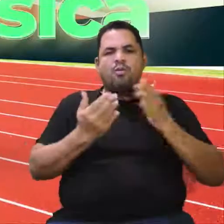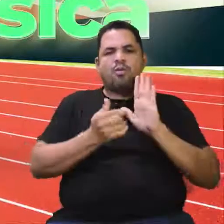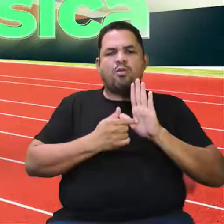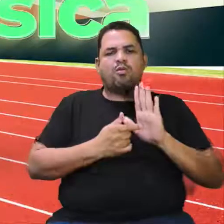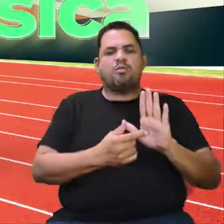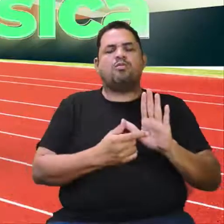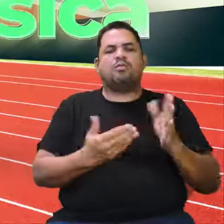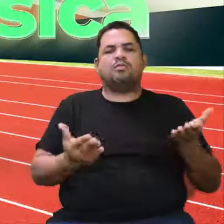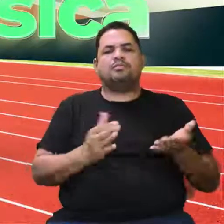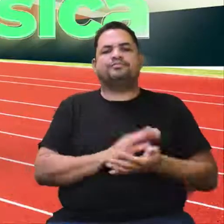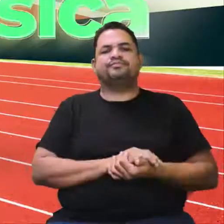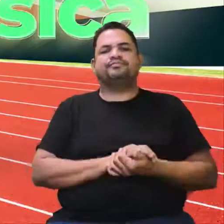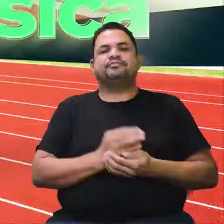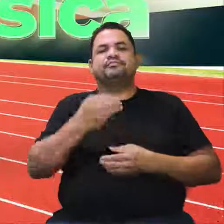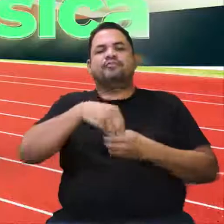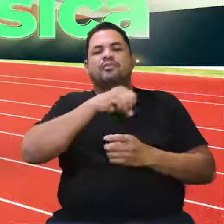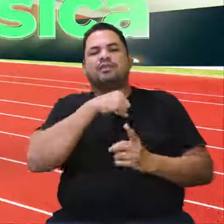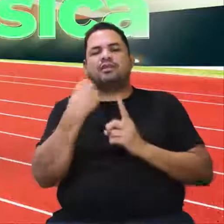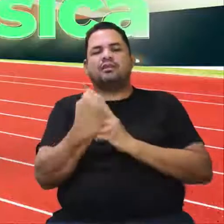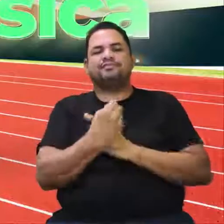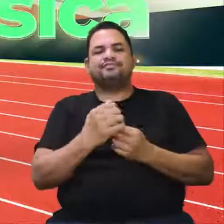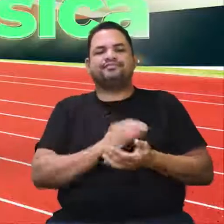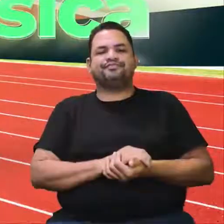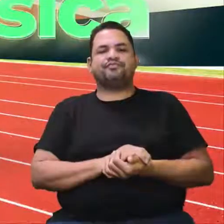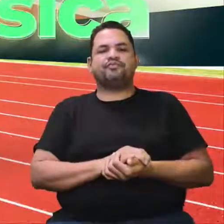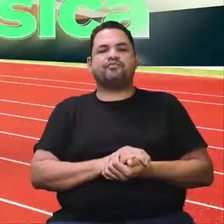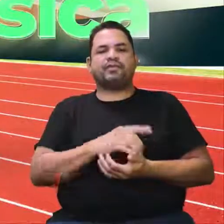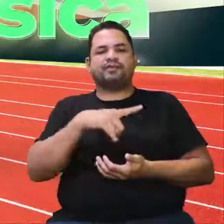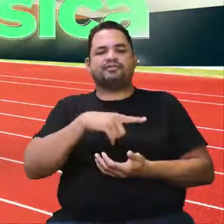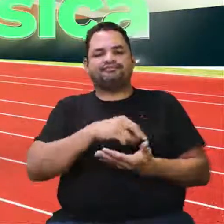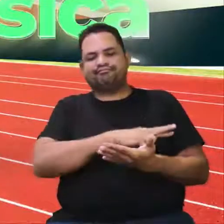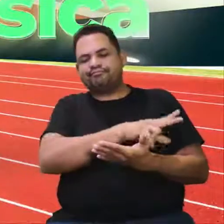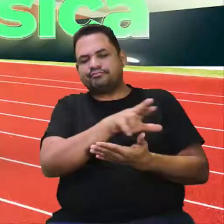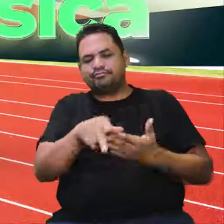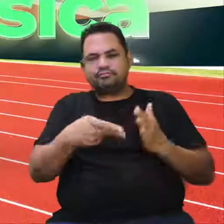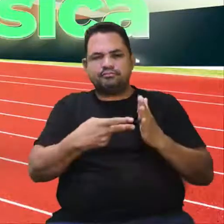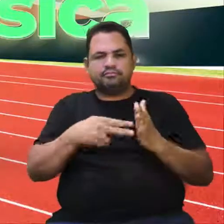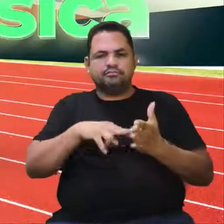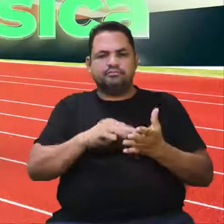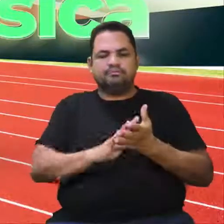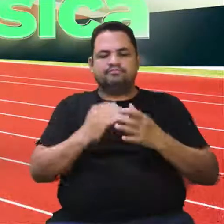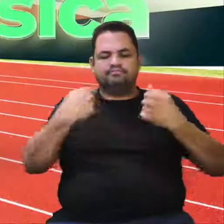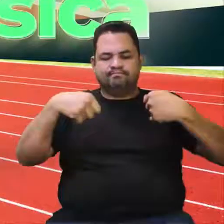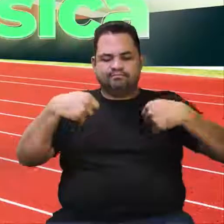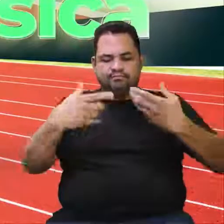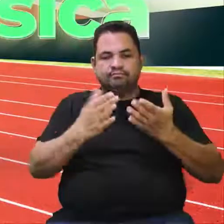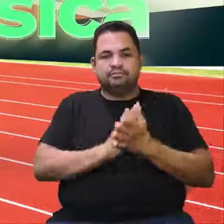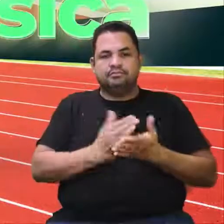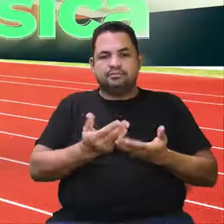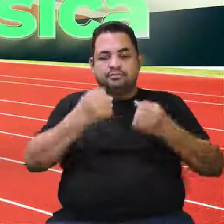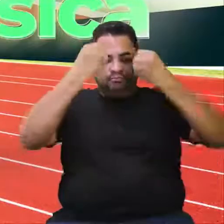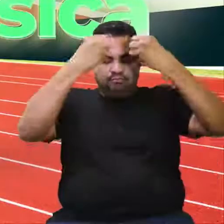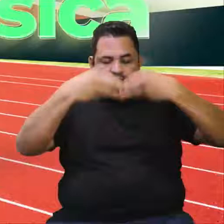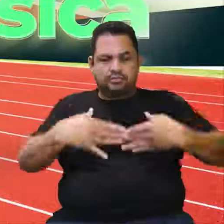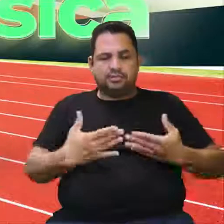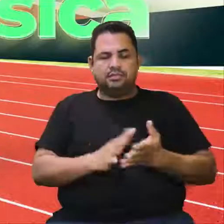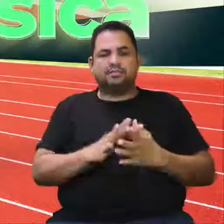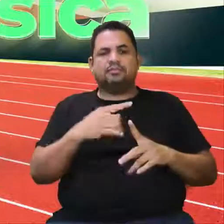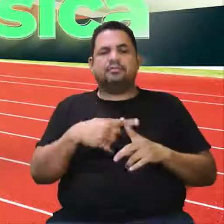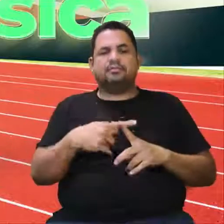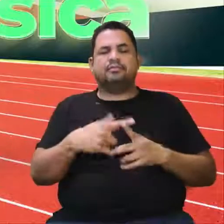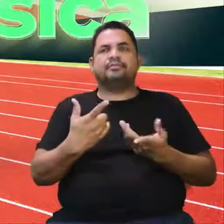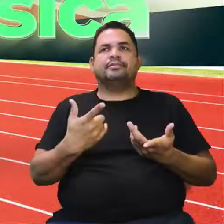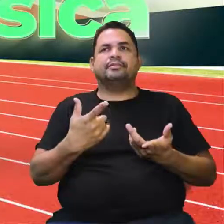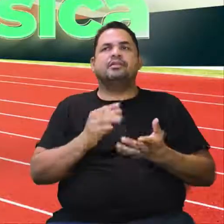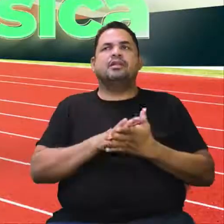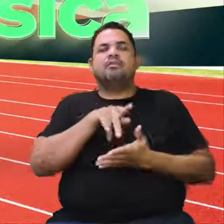desse corpo na sociedade. Então, tem vários sentidos, isso a gente precisa deixar claro, né, professora? Porque se pega,